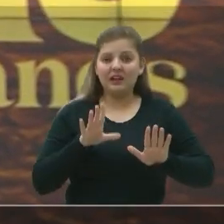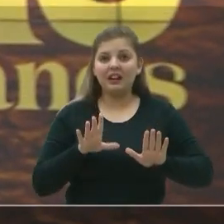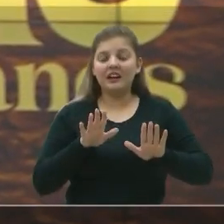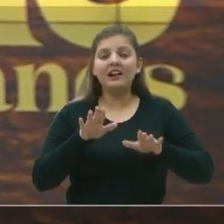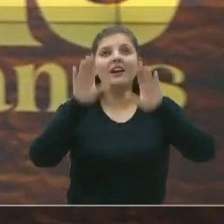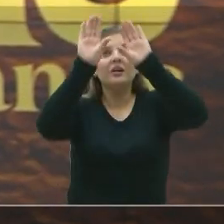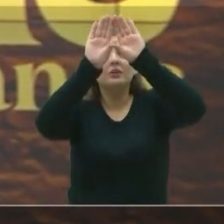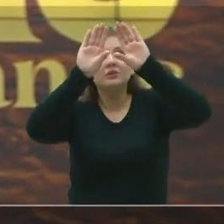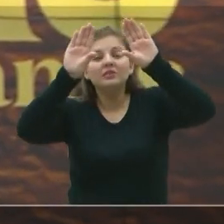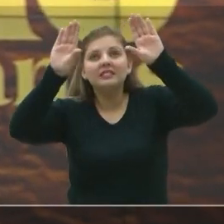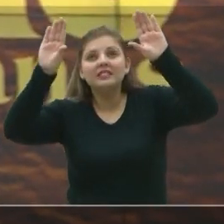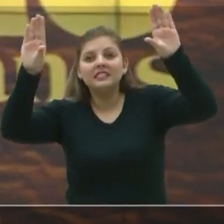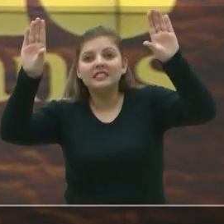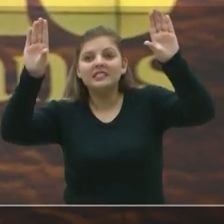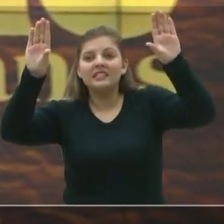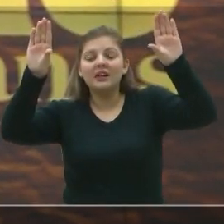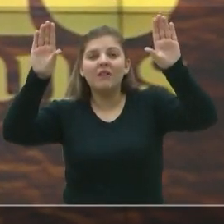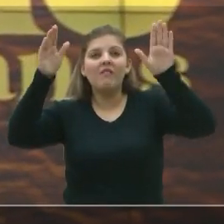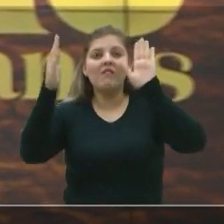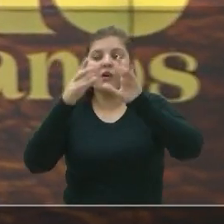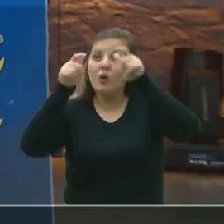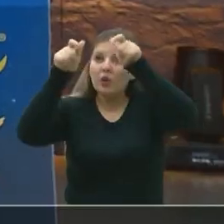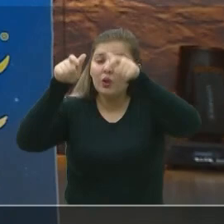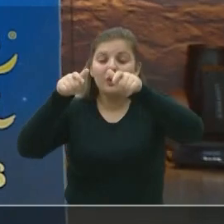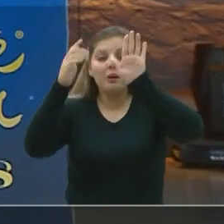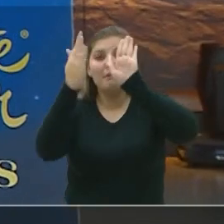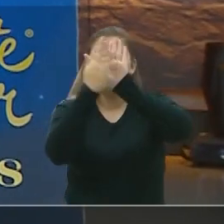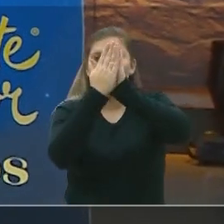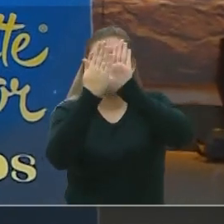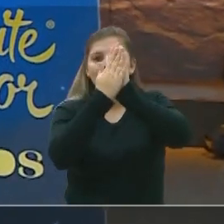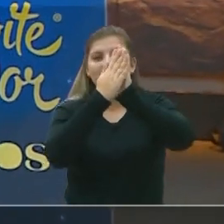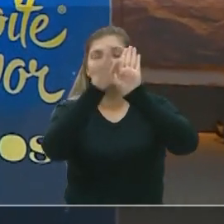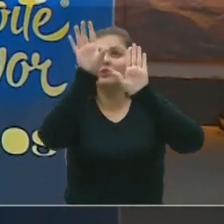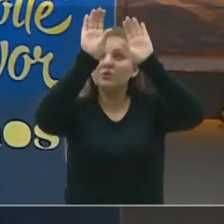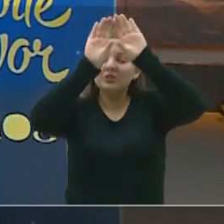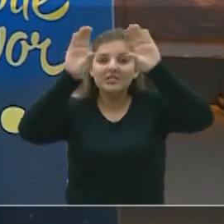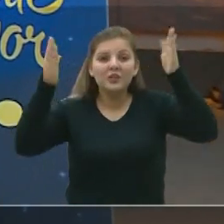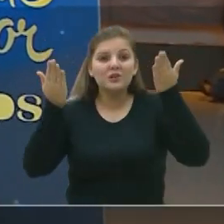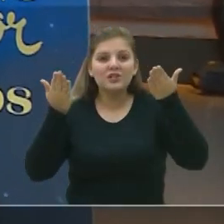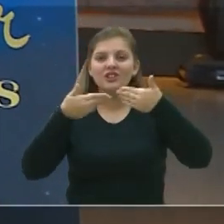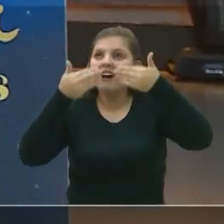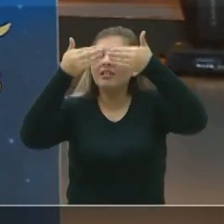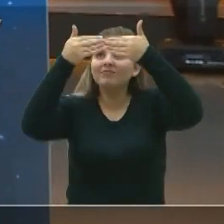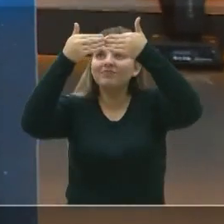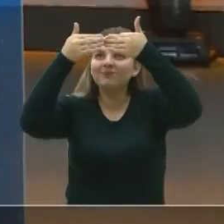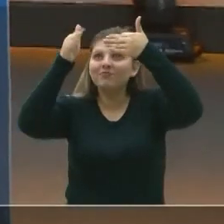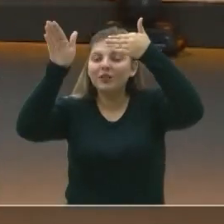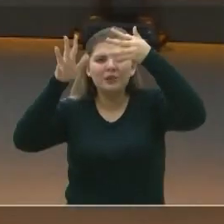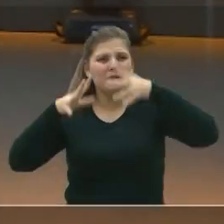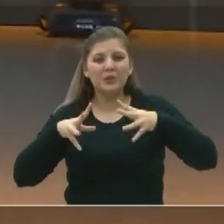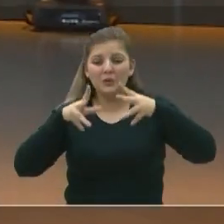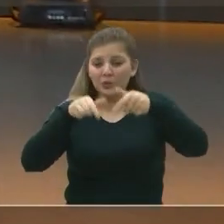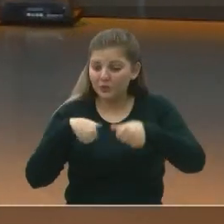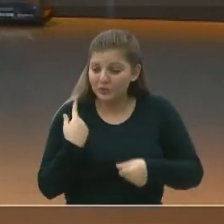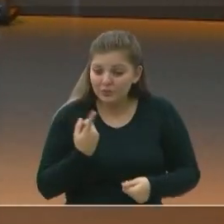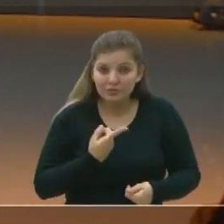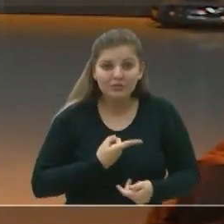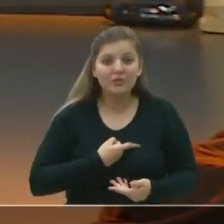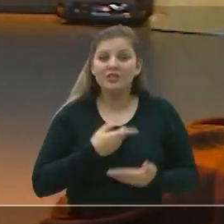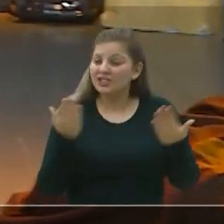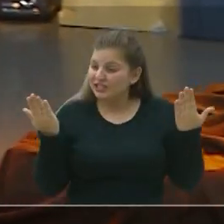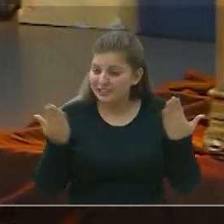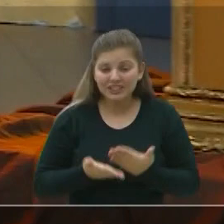Jericó celeste, a terra prometida, o céu, já está aberto para todos nós, e é por isso que está